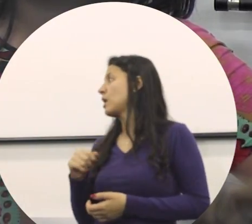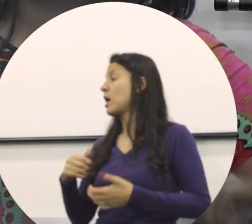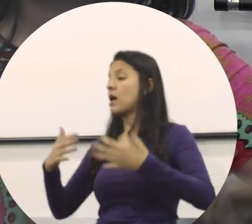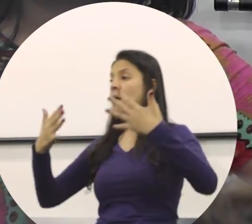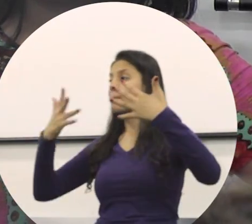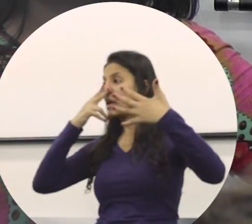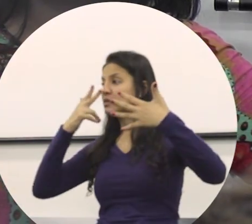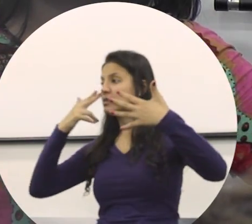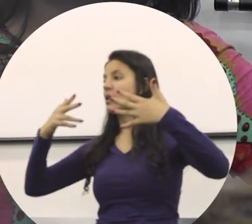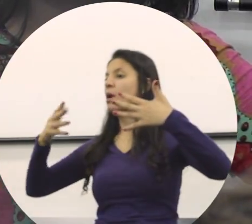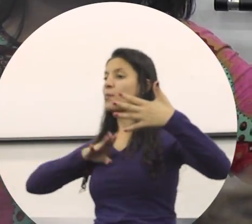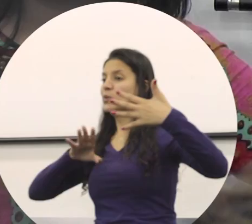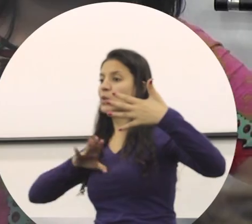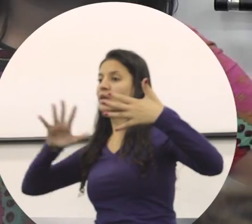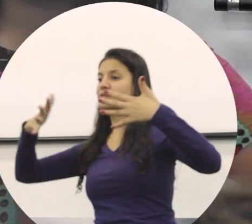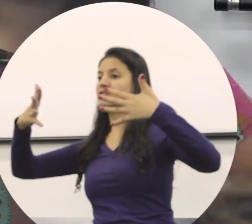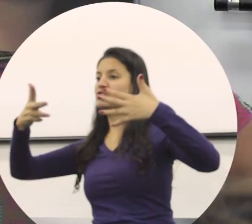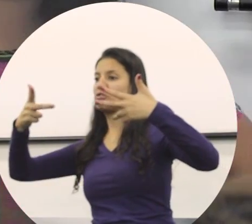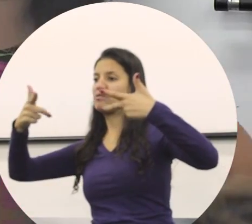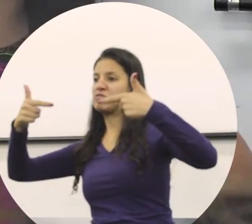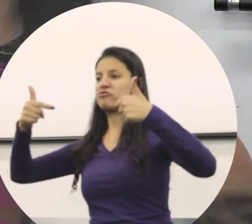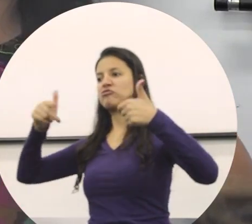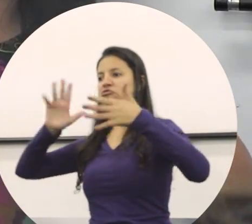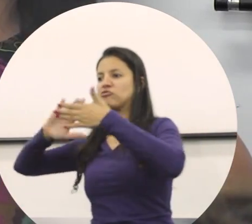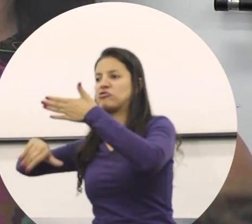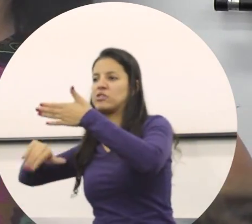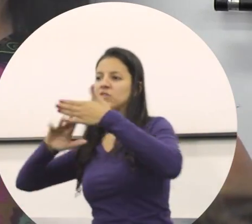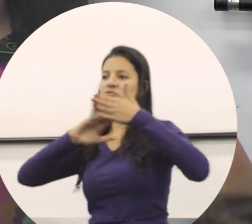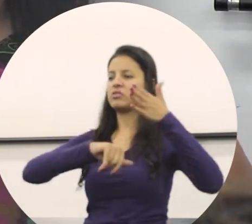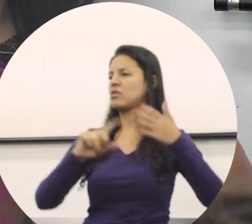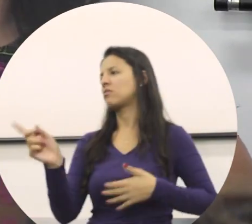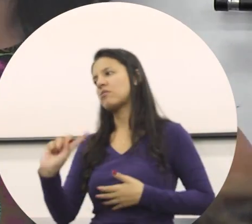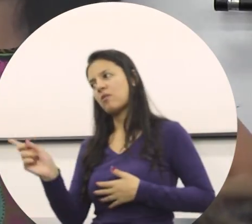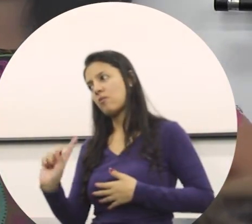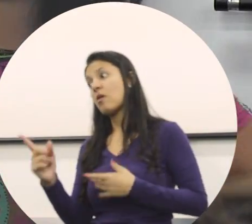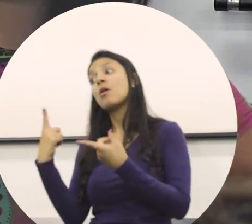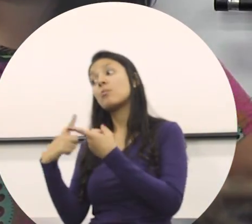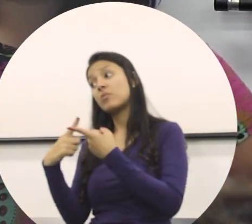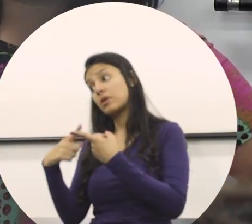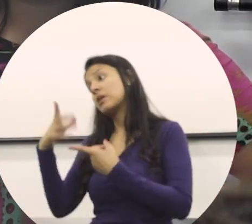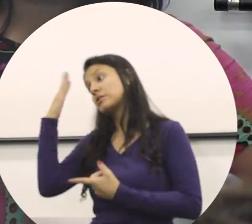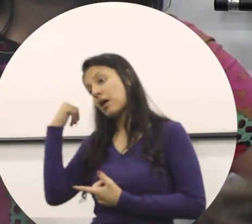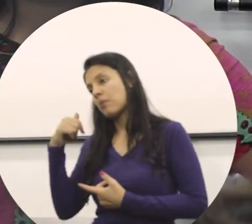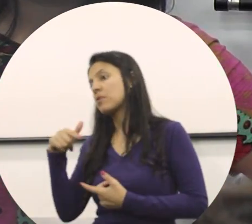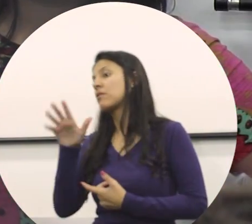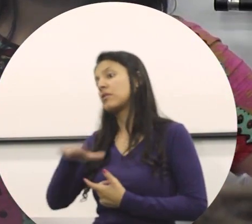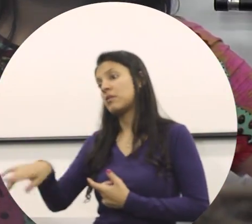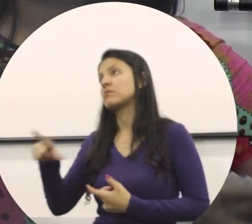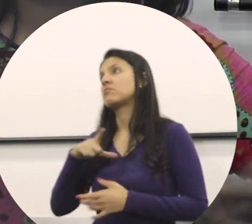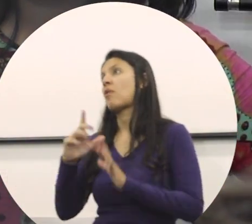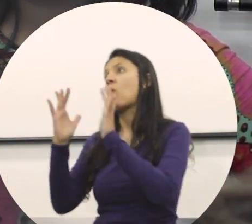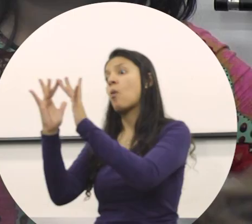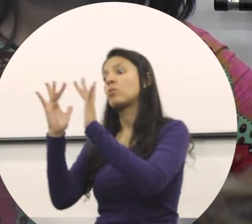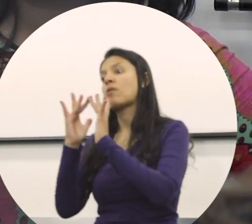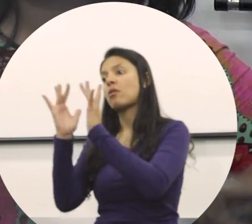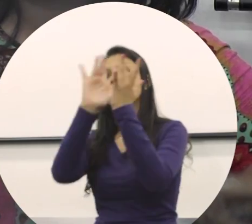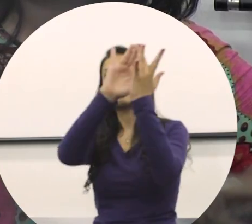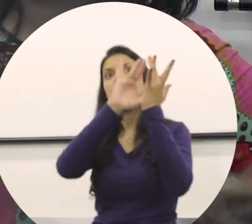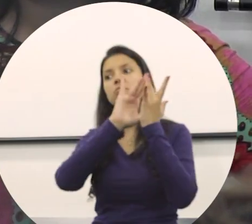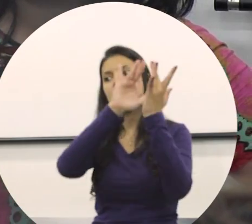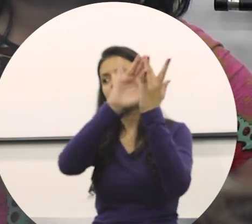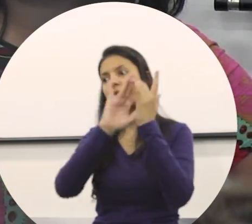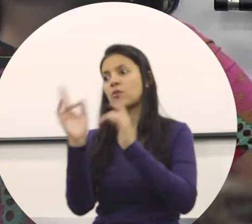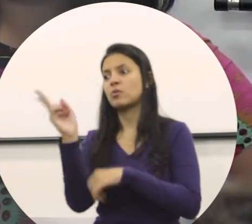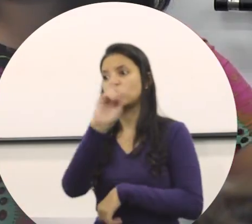nenhuma, nem outra. Obviamente, no caso, seria a língua portuguesa. Não se pensa porque a criança está em contato com aquilo o tempo todo e questiona,